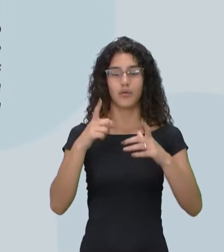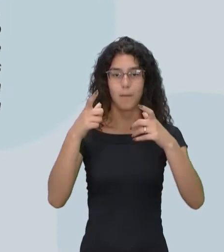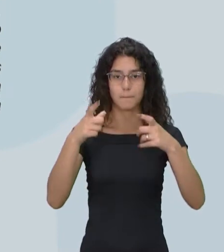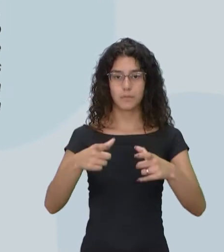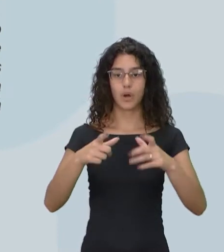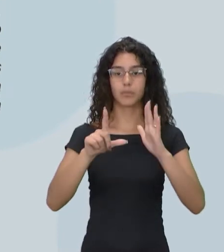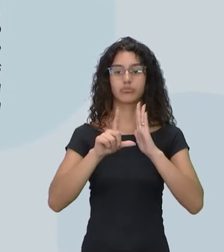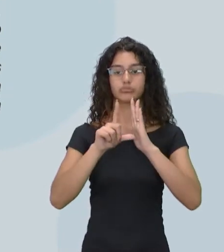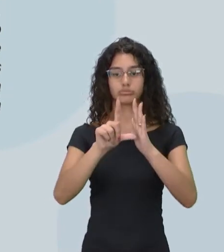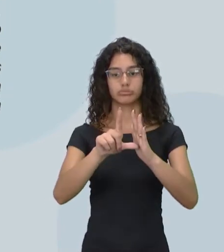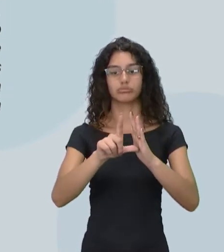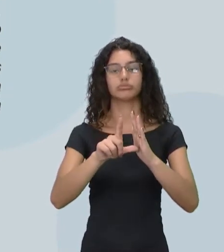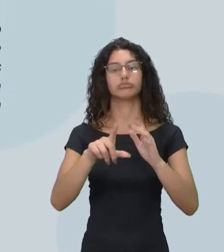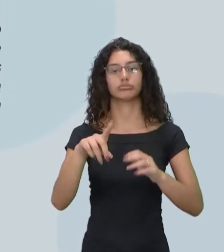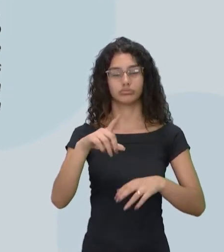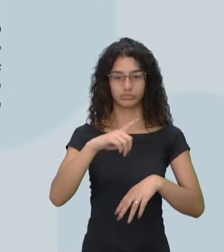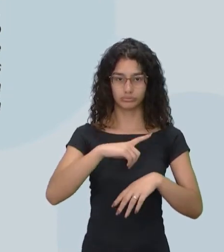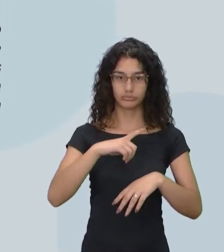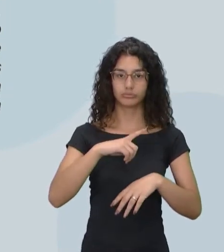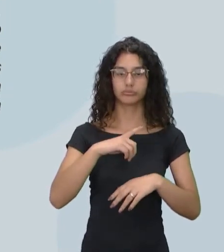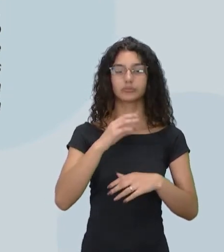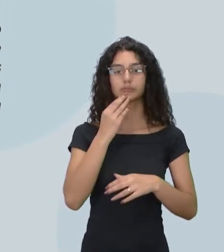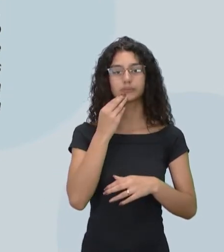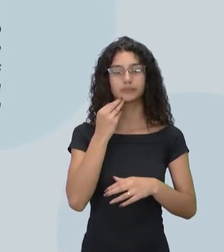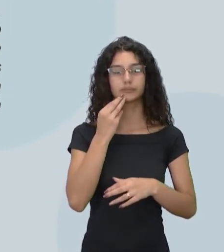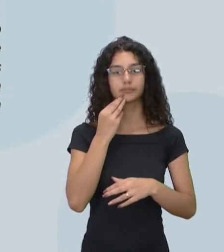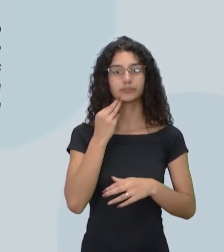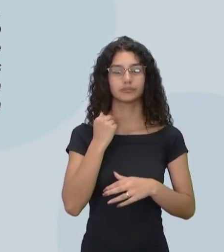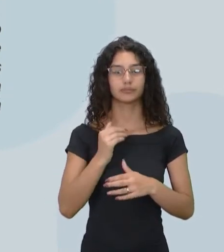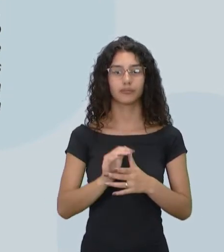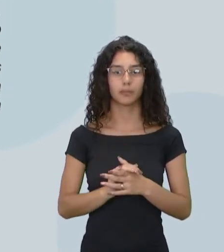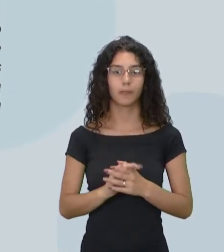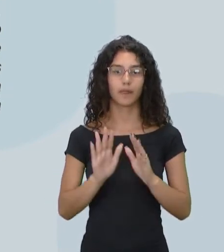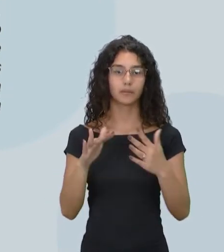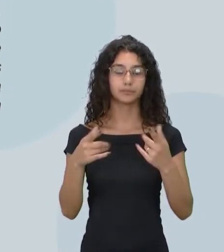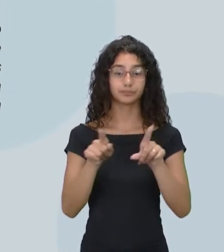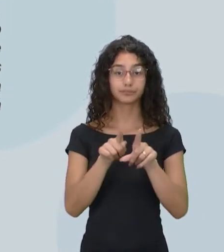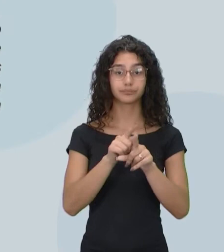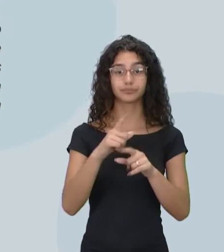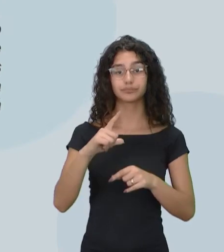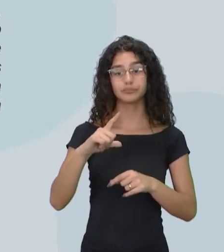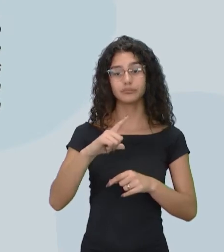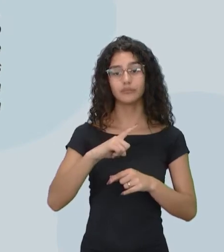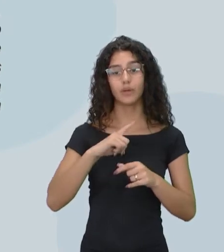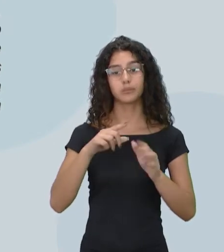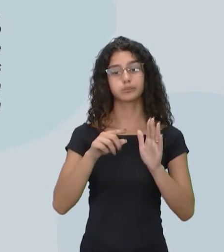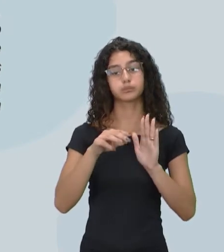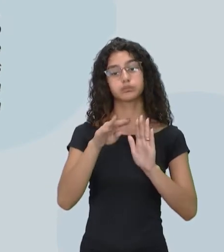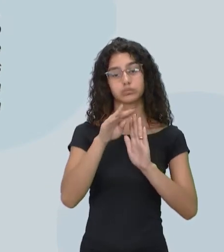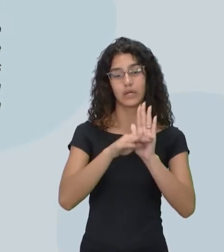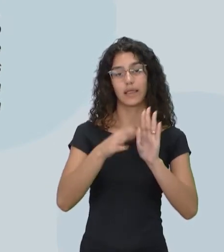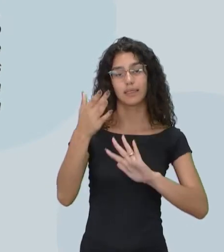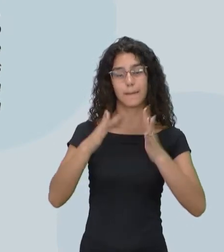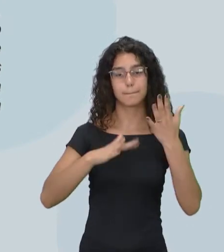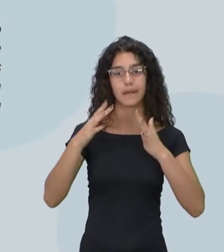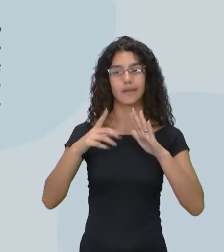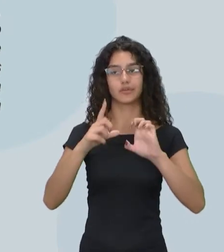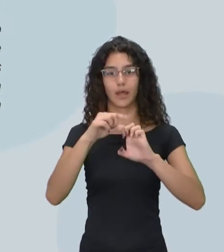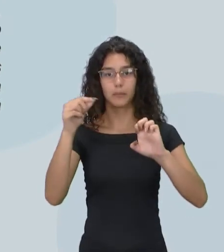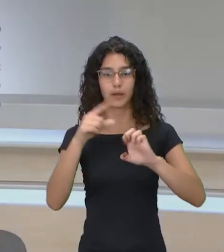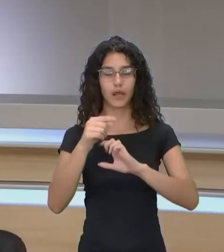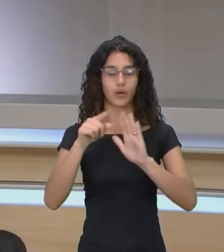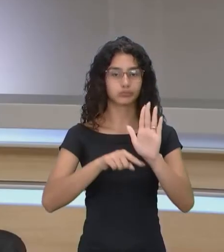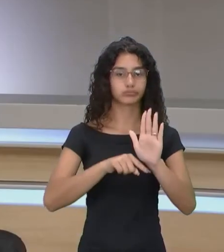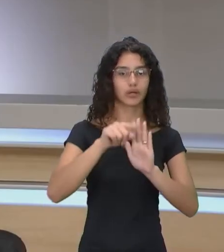estabelecimentos geradores de resíduos sólidos. Então, existe lá uma taxação, dependendo do tamanho da empresa, enfim,